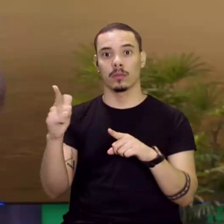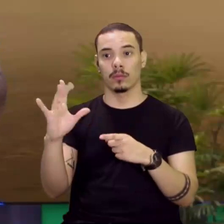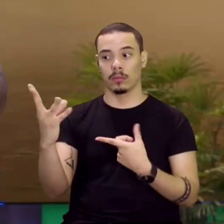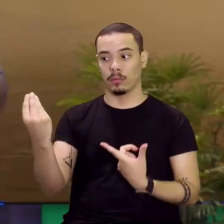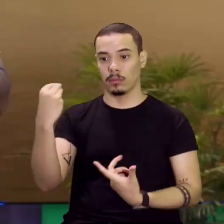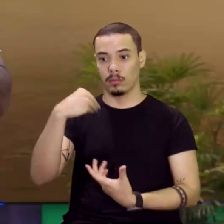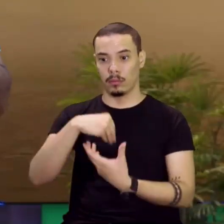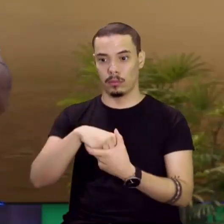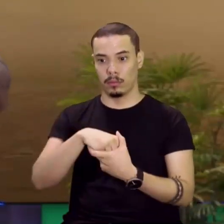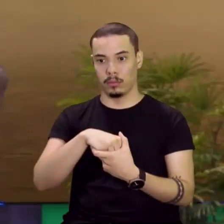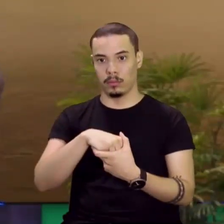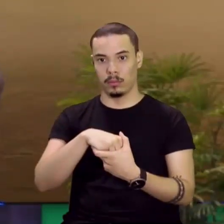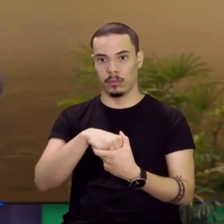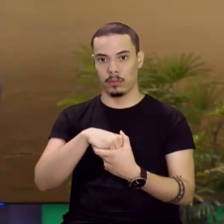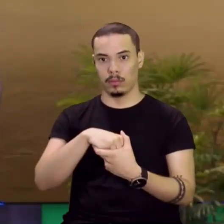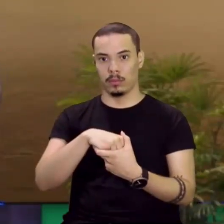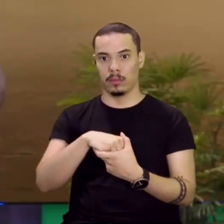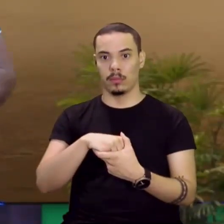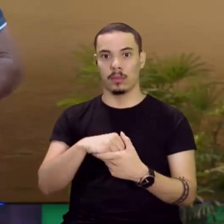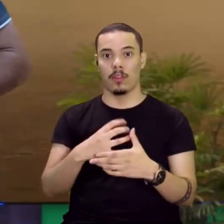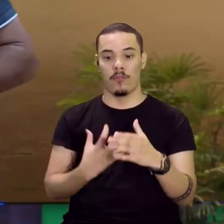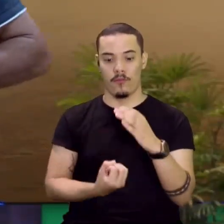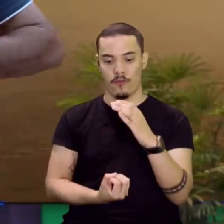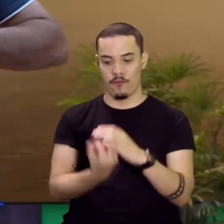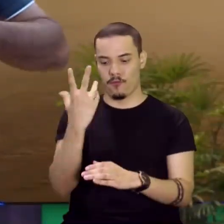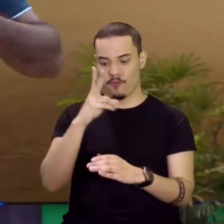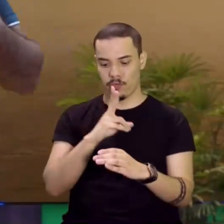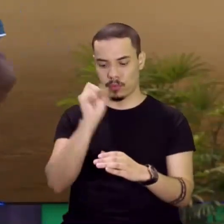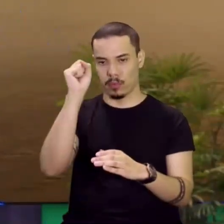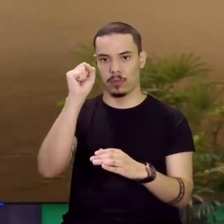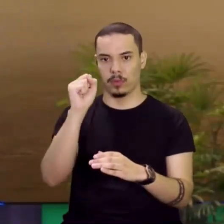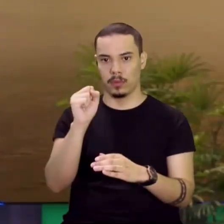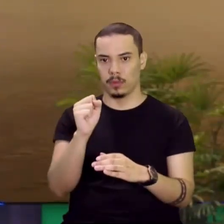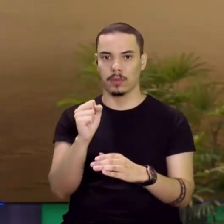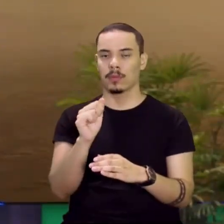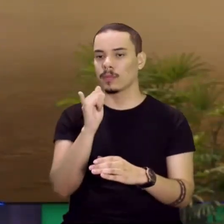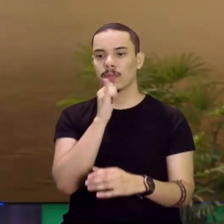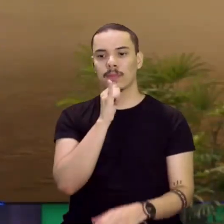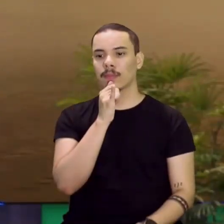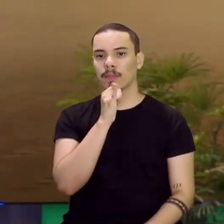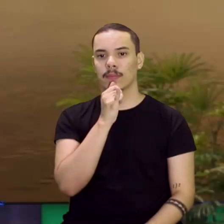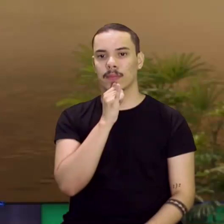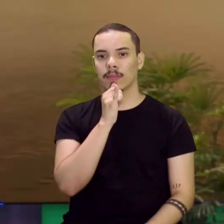externo, que é as forças endógenas, que vem de dentro, forças